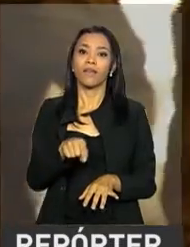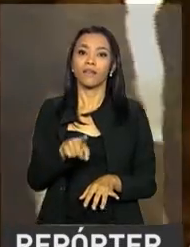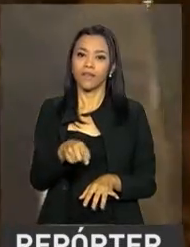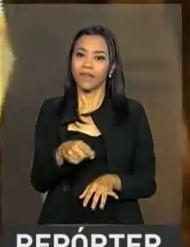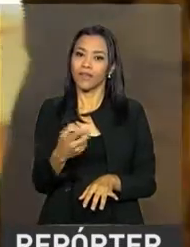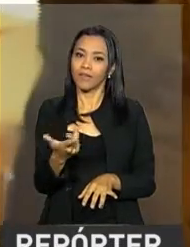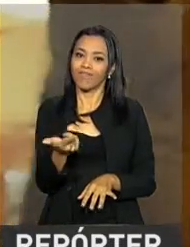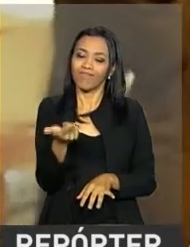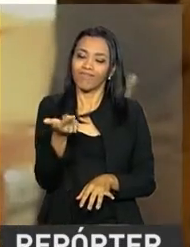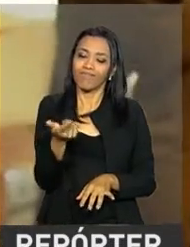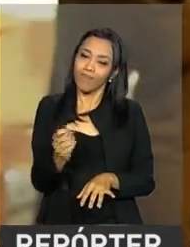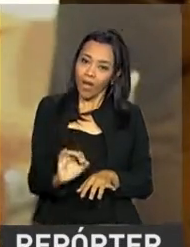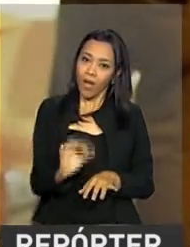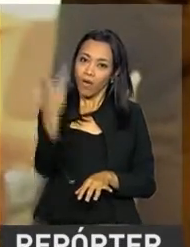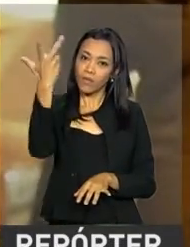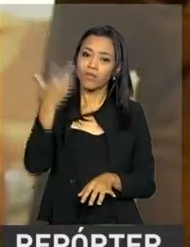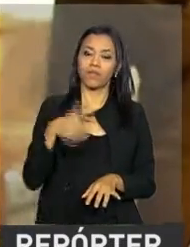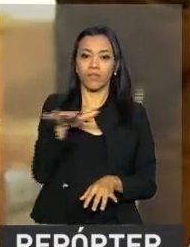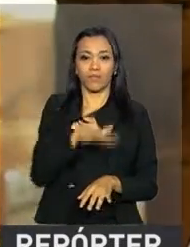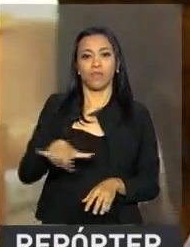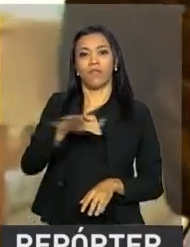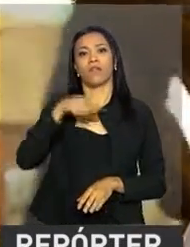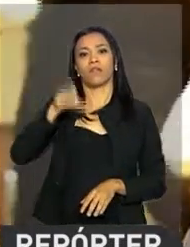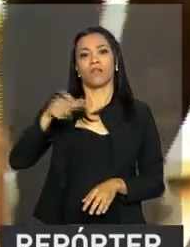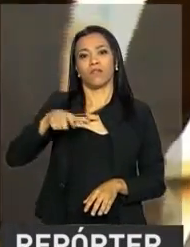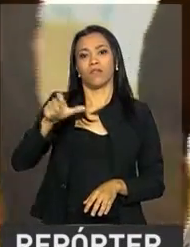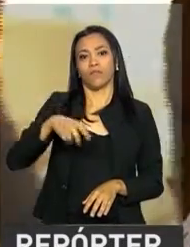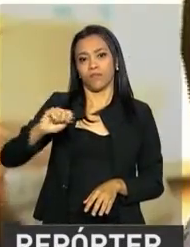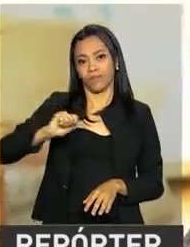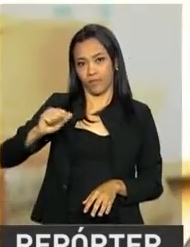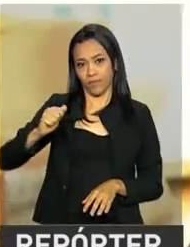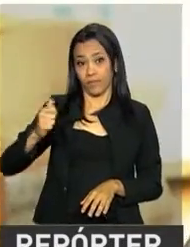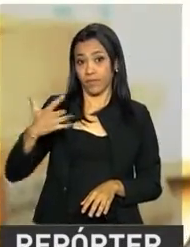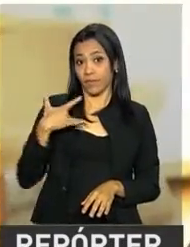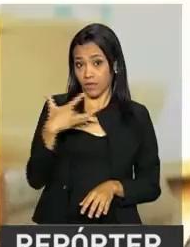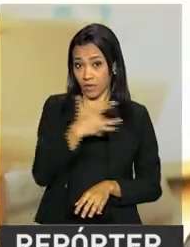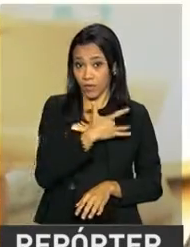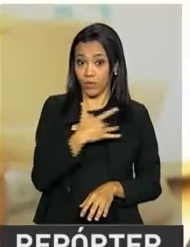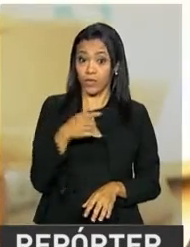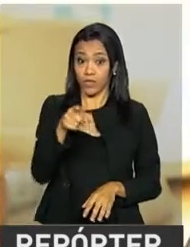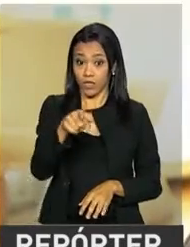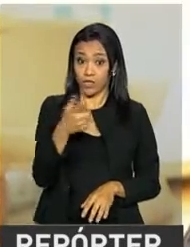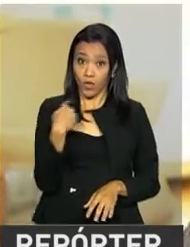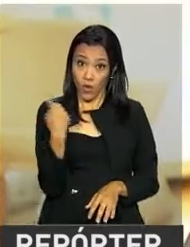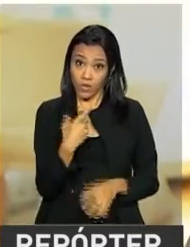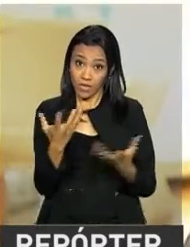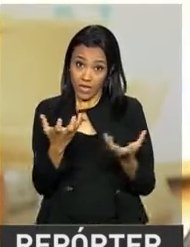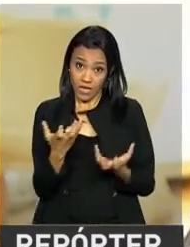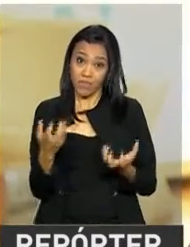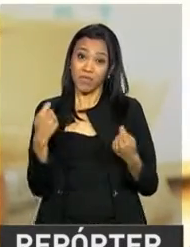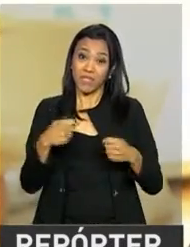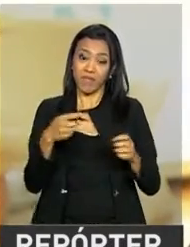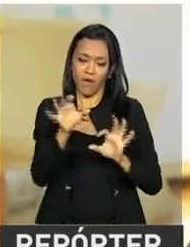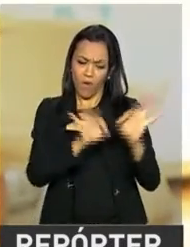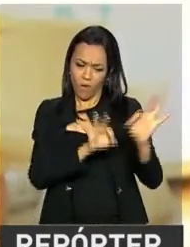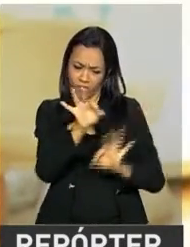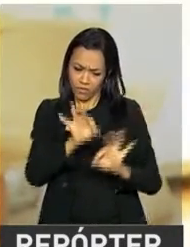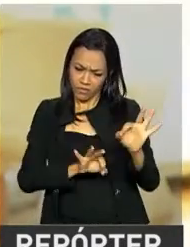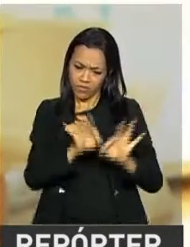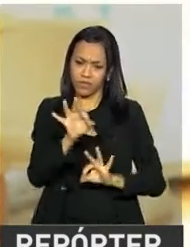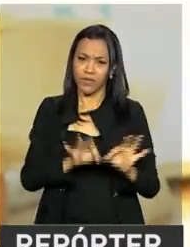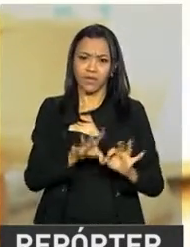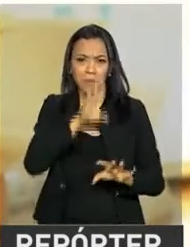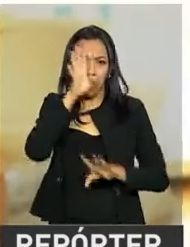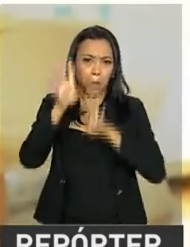de saúde, né? E a gente queria que isso viesse de uma forma organizada, de uma forma